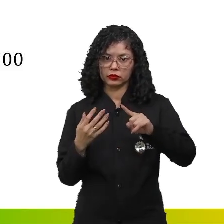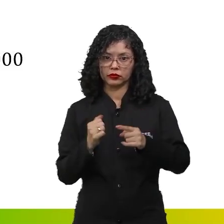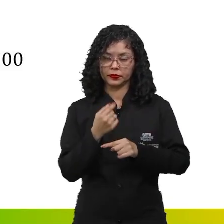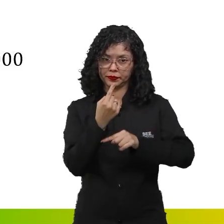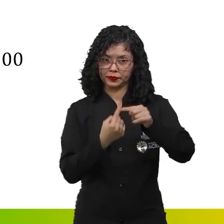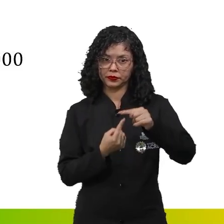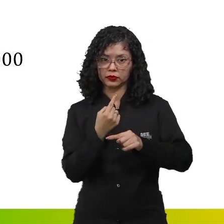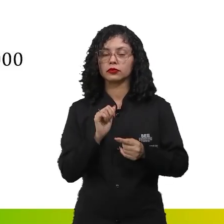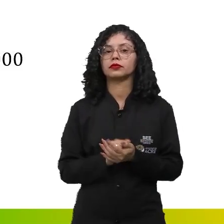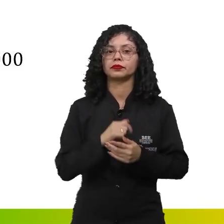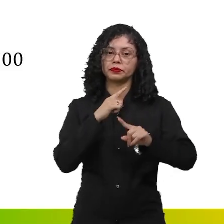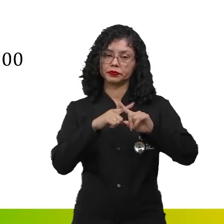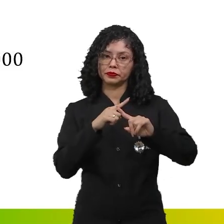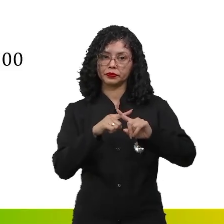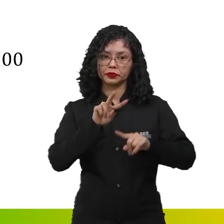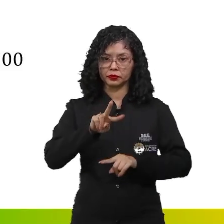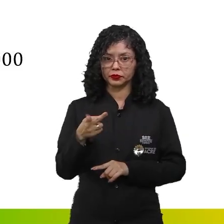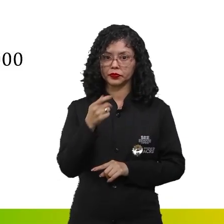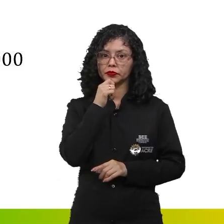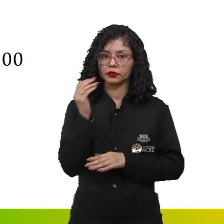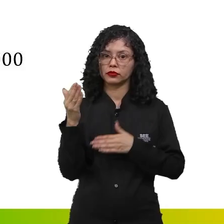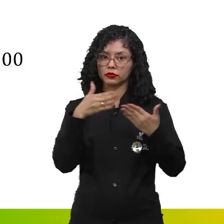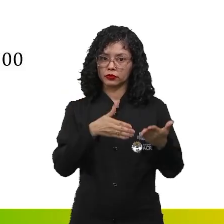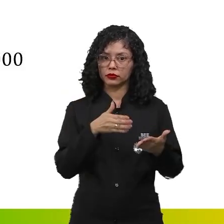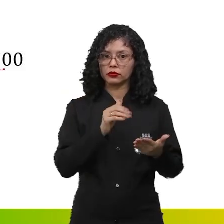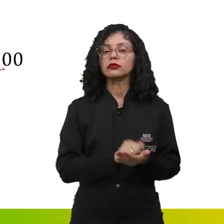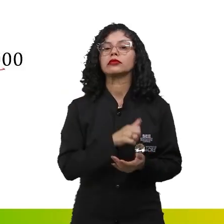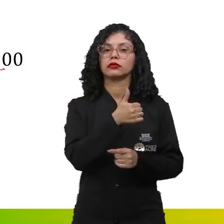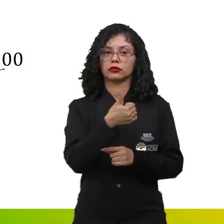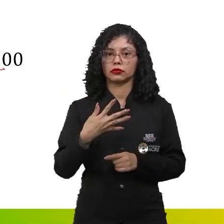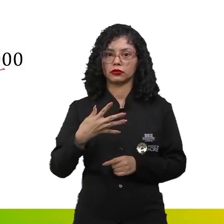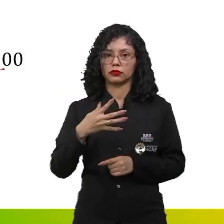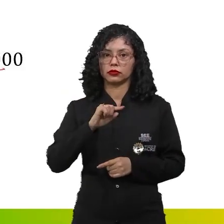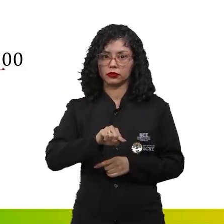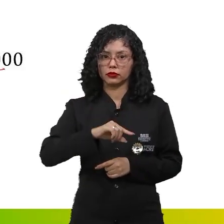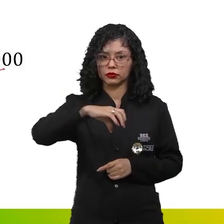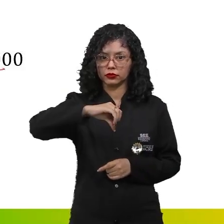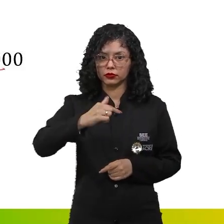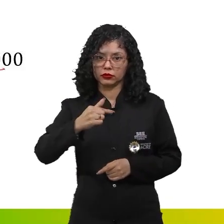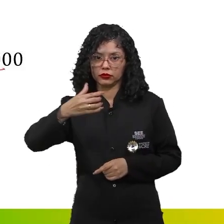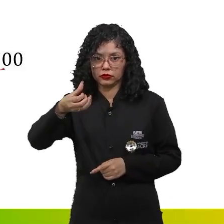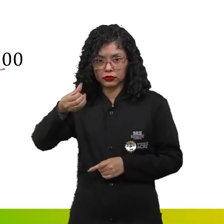primeiro, multiplica pelo inverso do segundo, chegando a